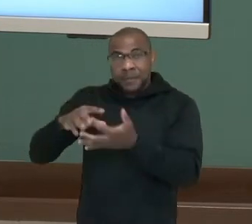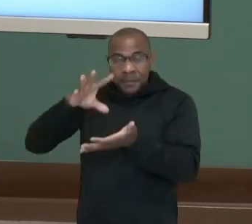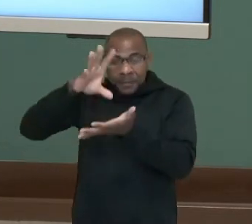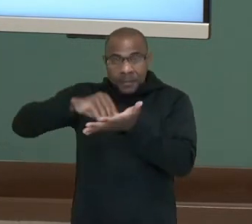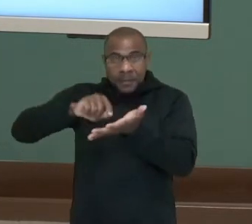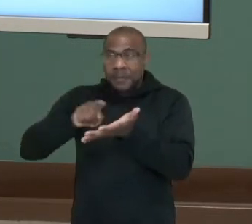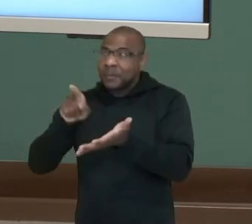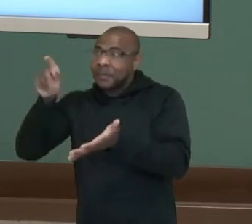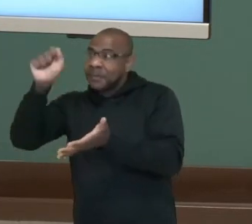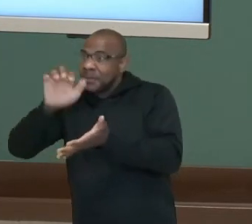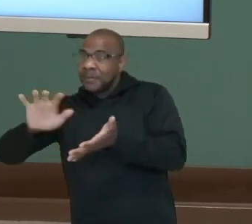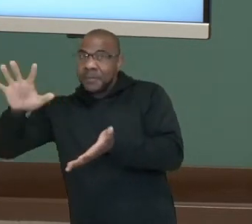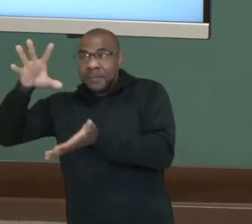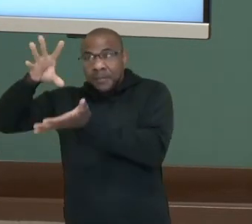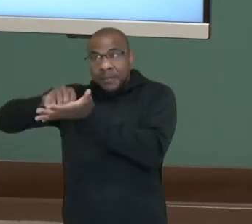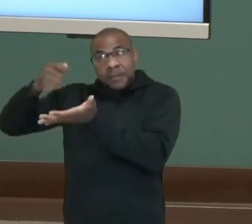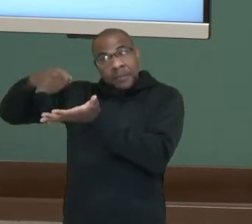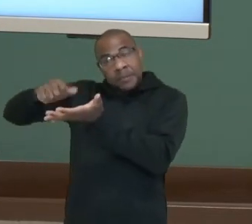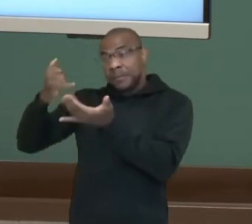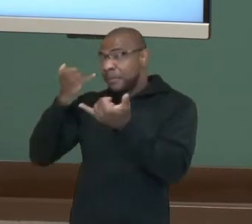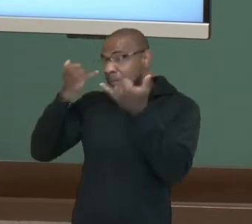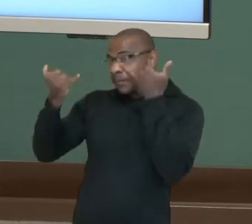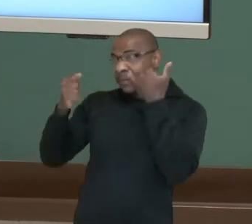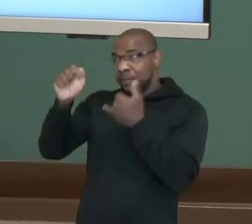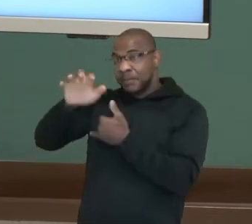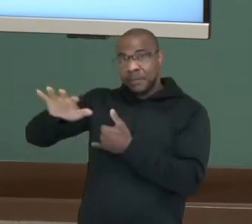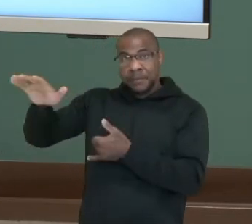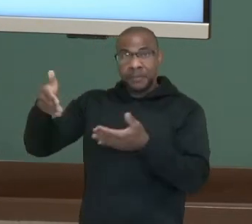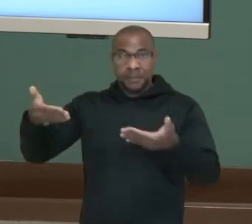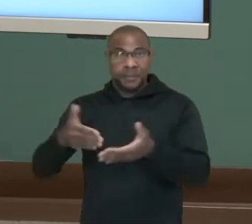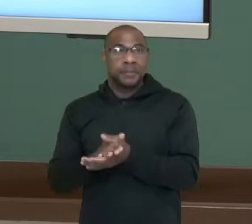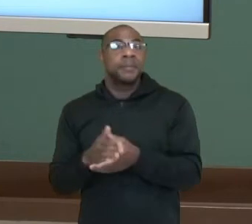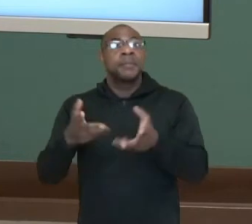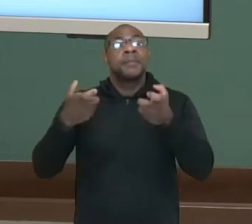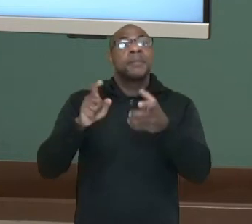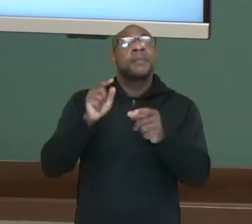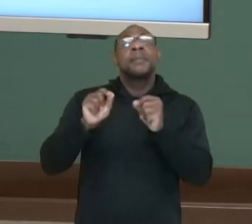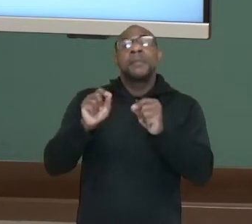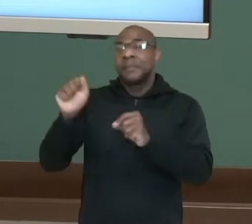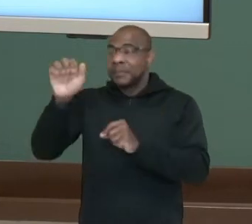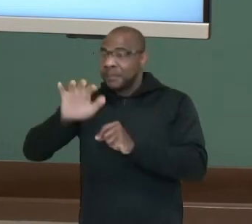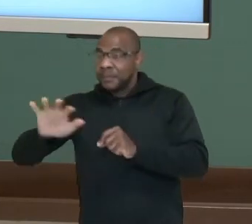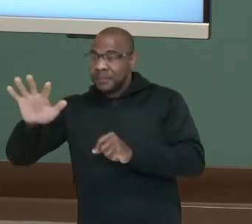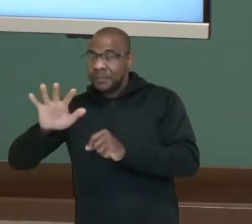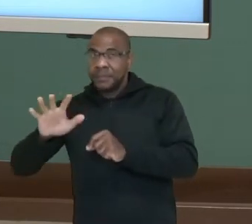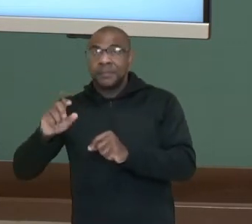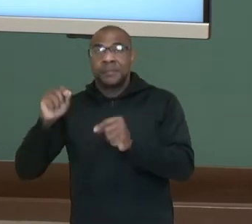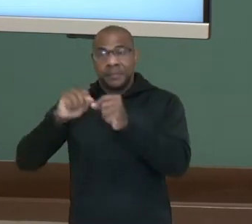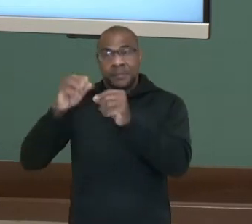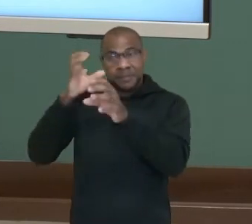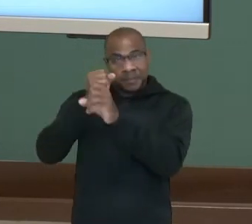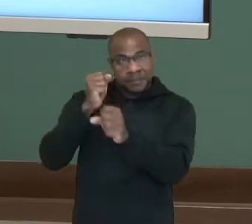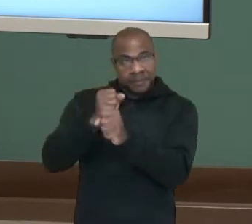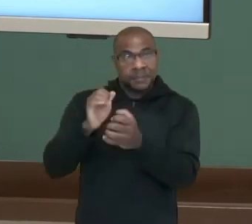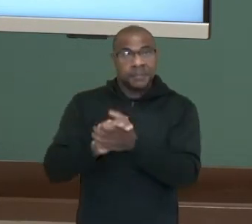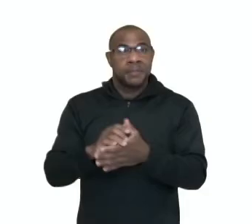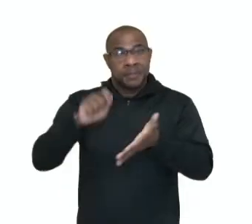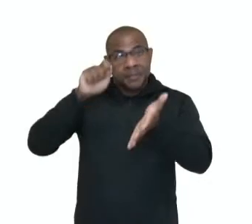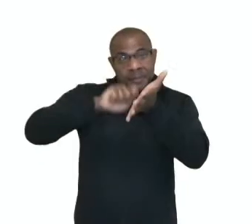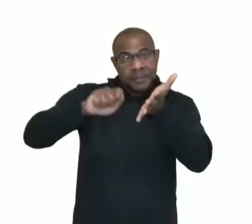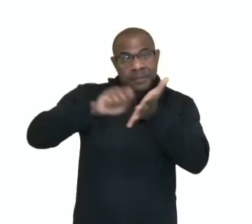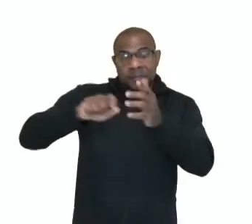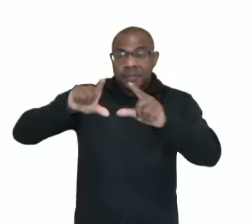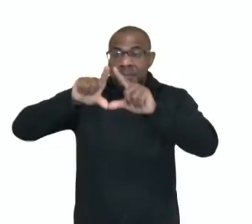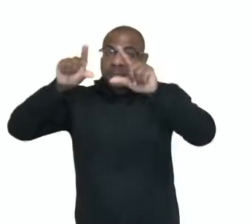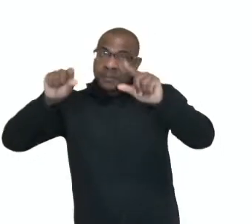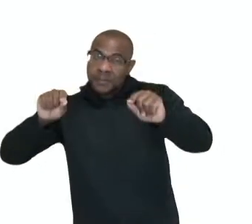essa figura que precisa dessas informações. Observe a figura e resolva as questões. Escreva a